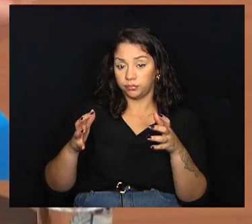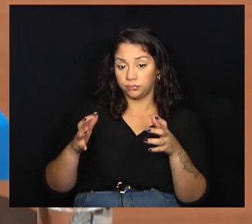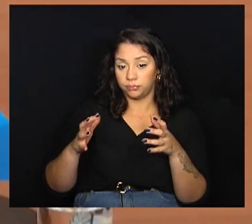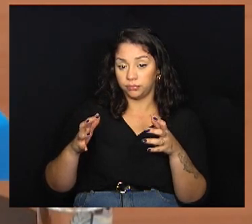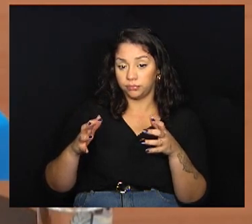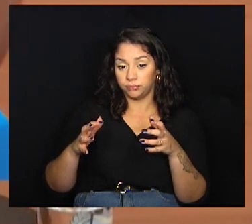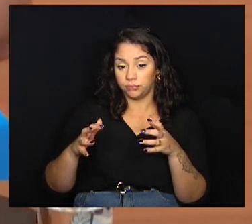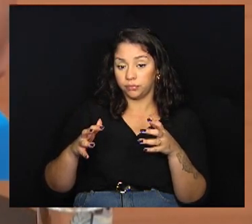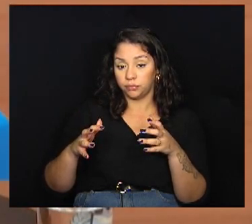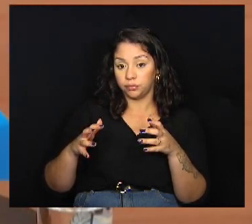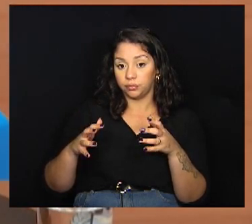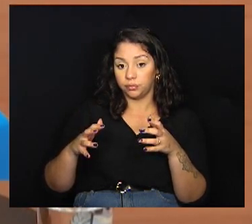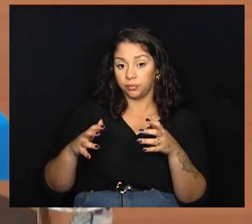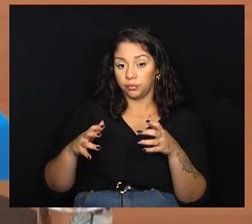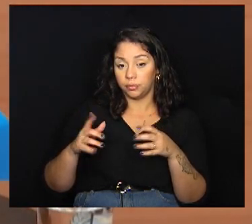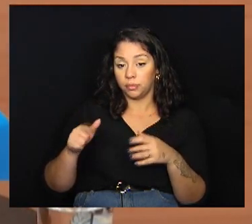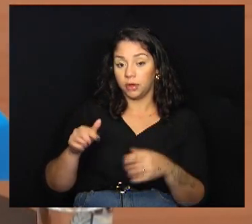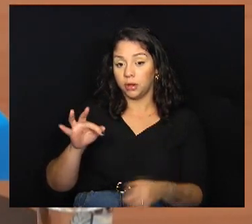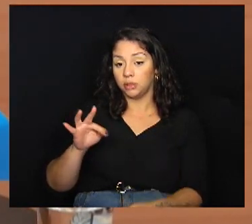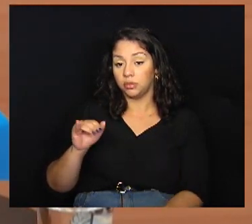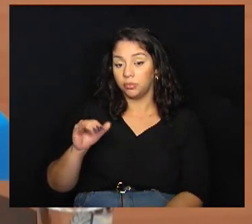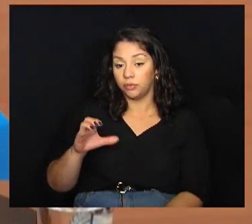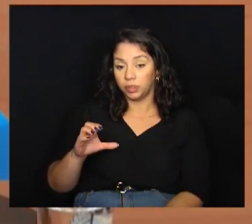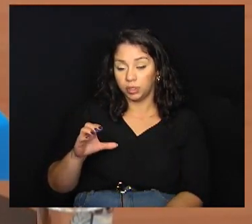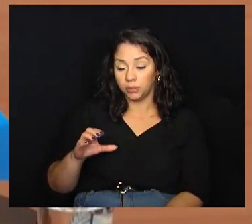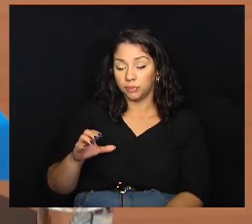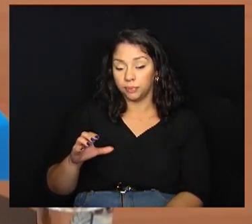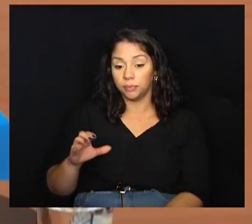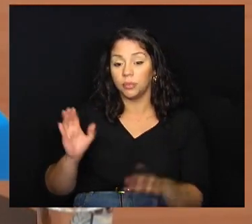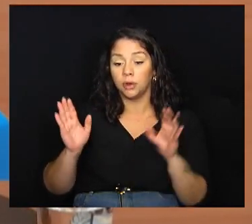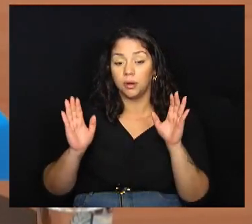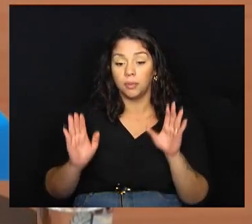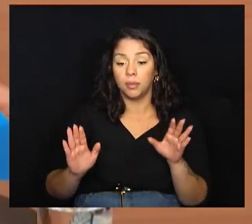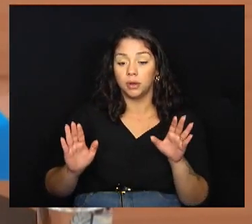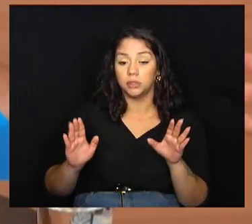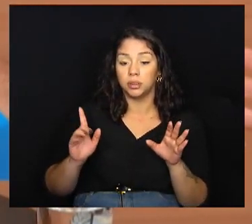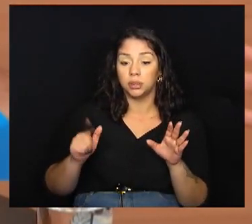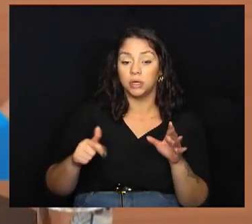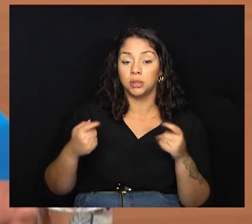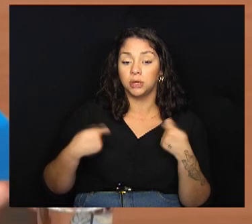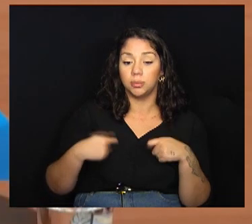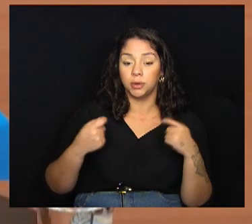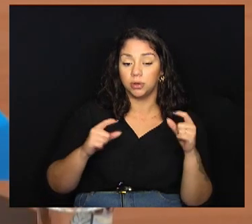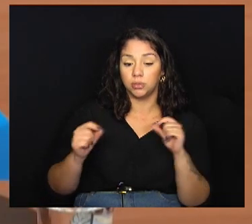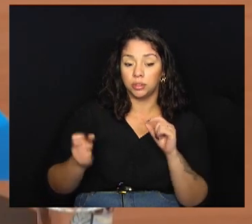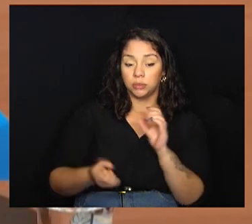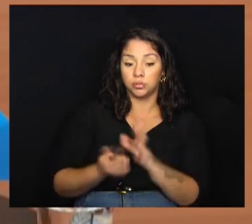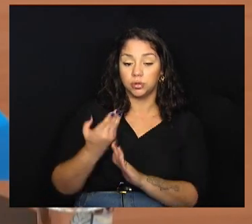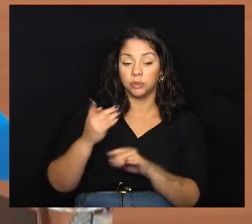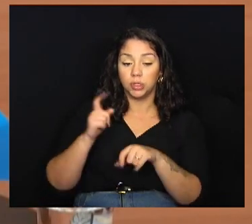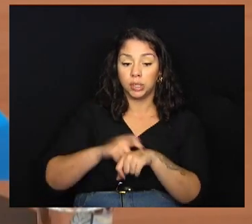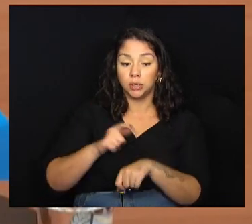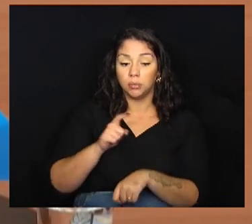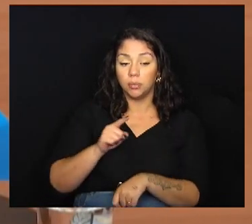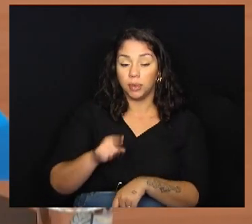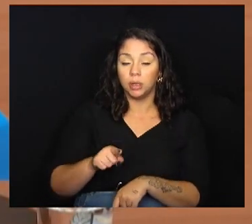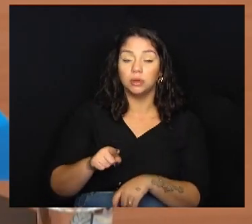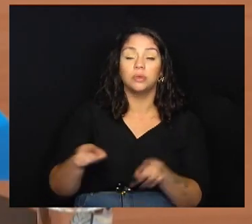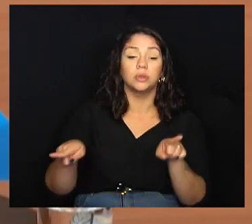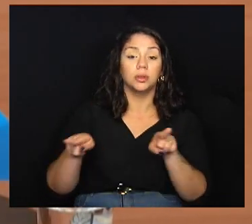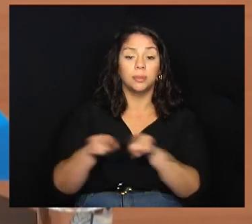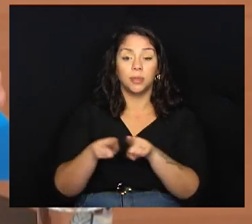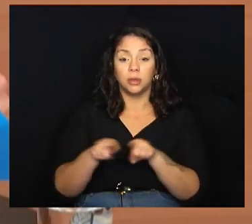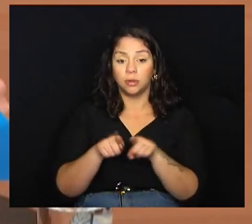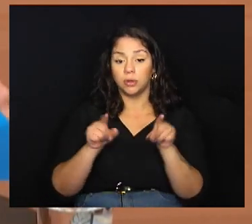extensão do FIC, né, ainda, mas com aquela demanda que surgiu naquele momento, inclusive, né, de